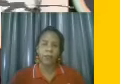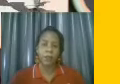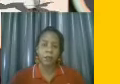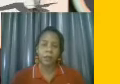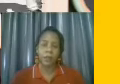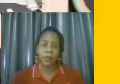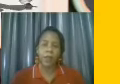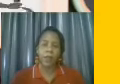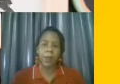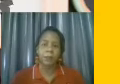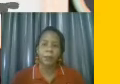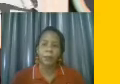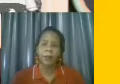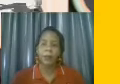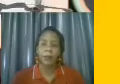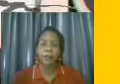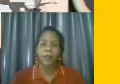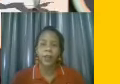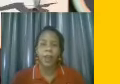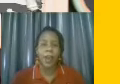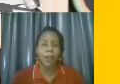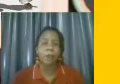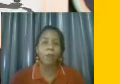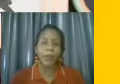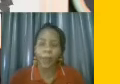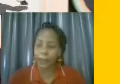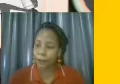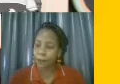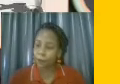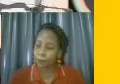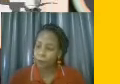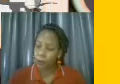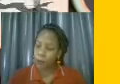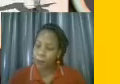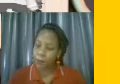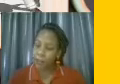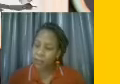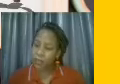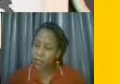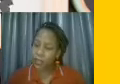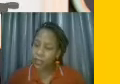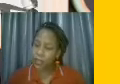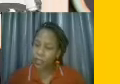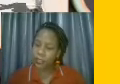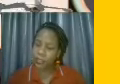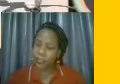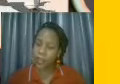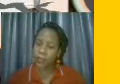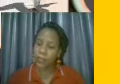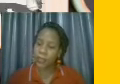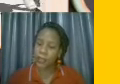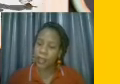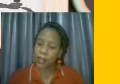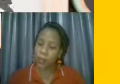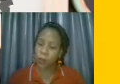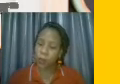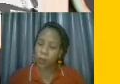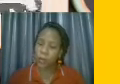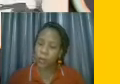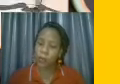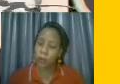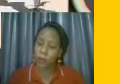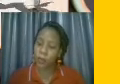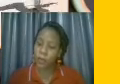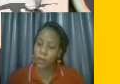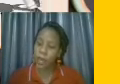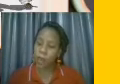do samba naquela época, da dança, era umbigada. Então, aí na página 27 está assim: saiu das senzalas como